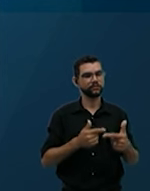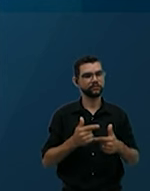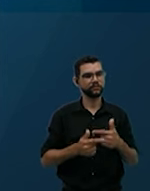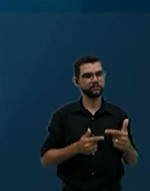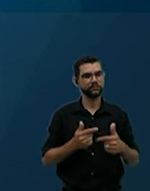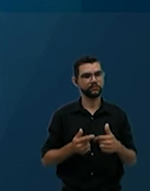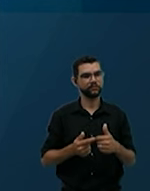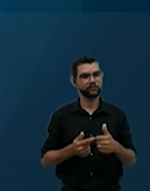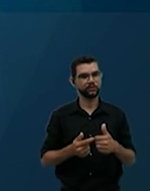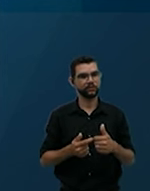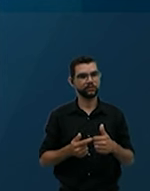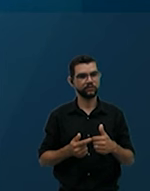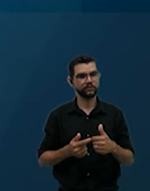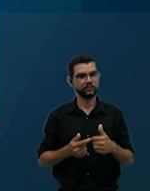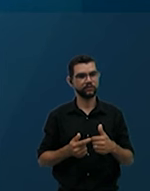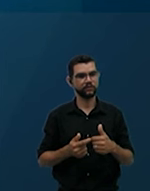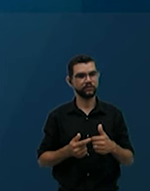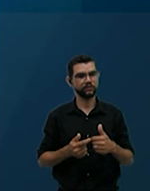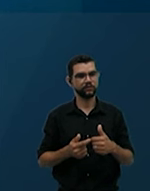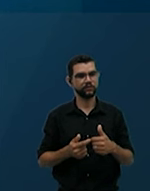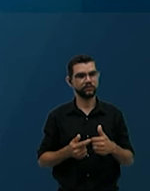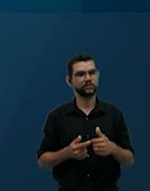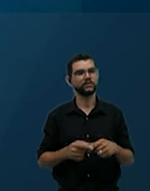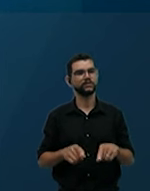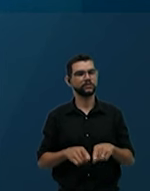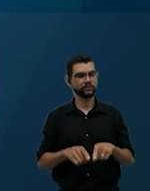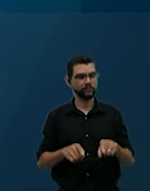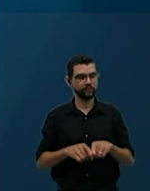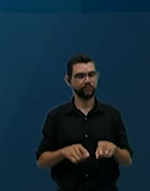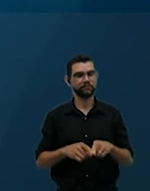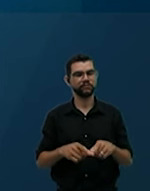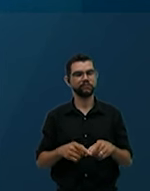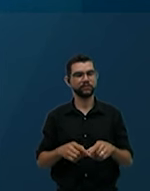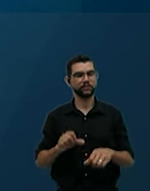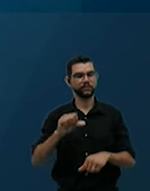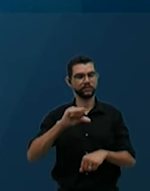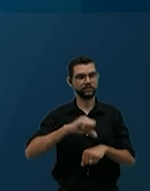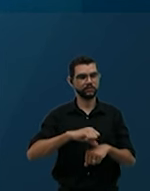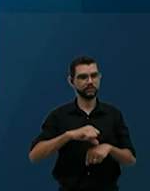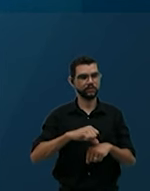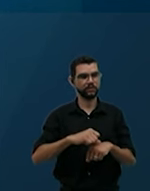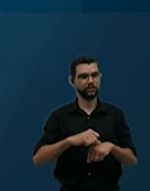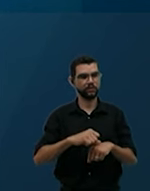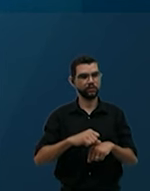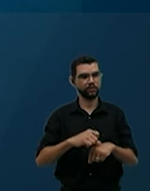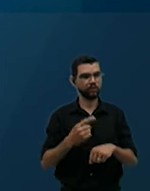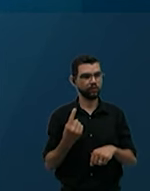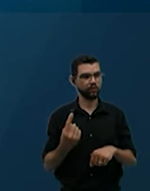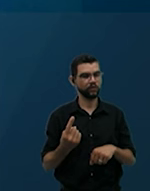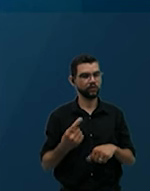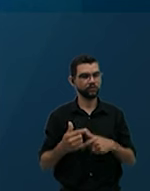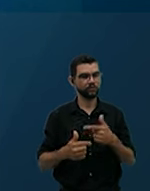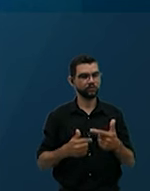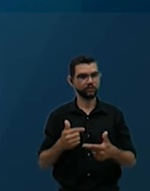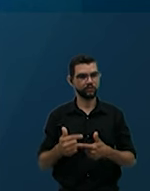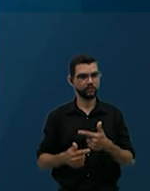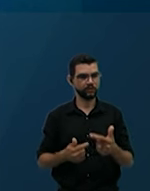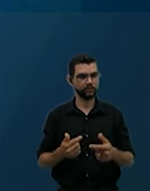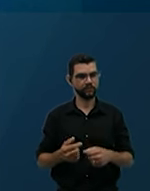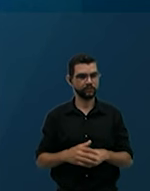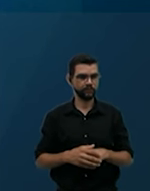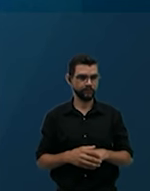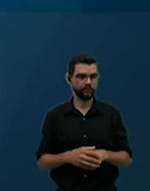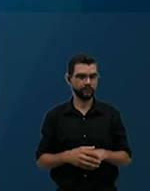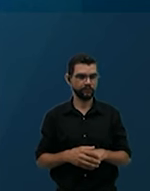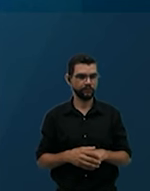Central Única dos Trabalhadores. Doutora Camila vai fazer hoje duplo serviço, é isso? Muito bem. E